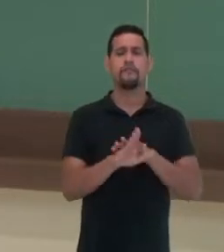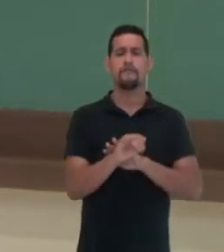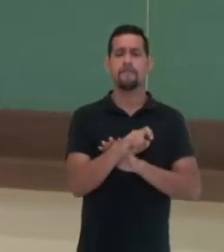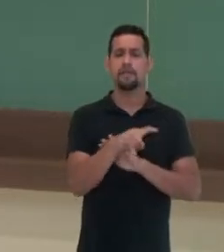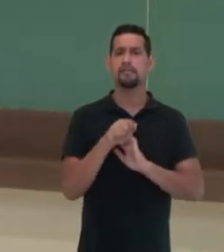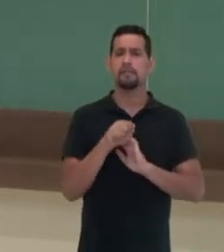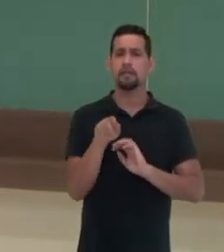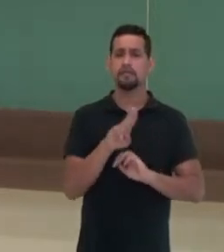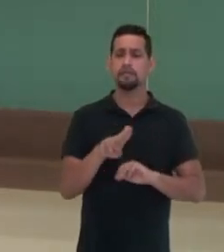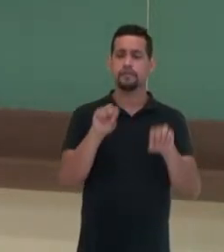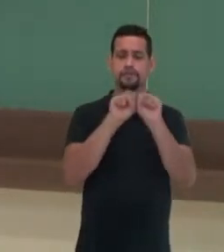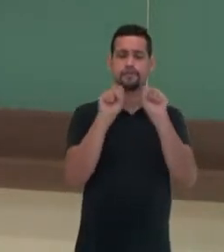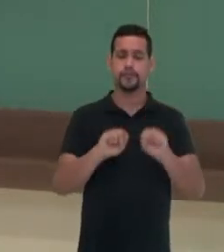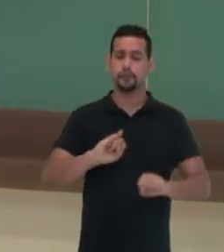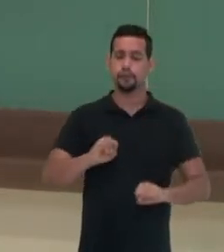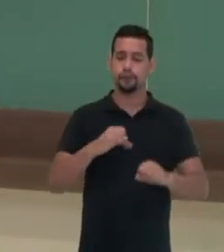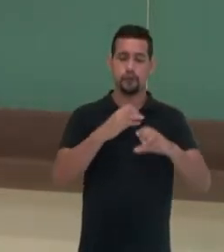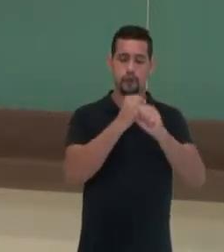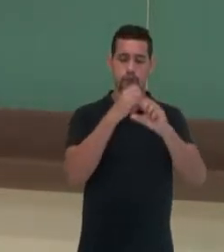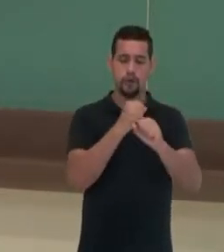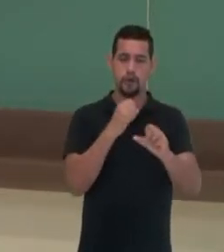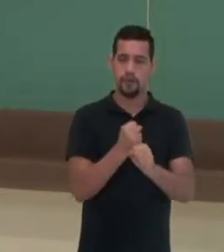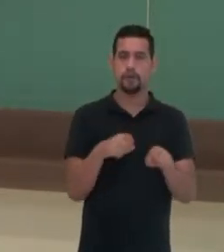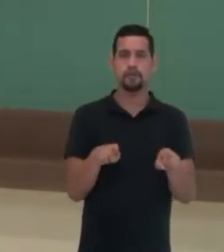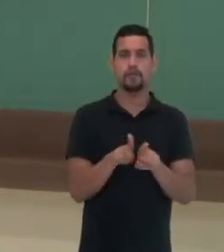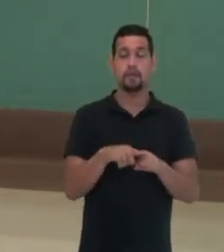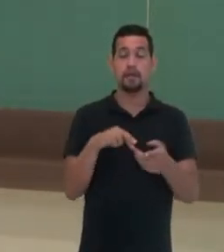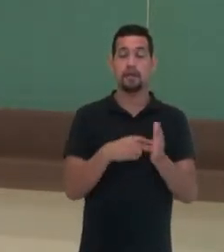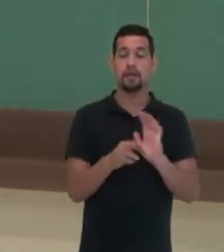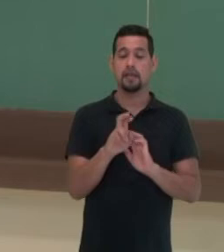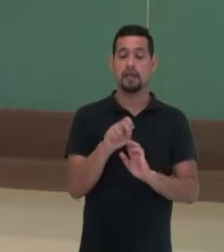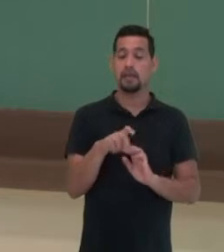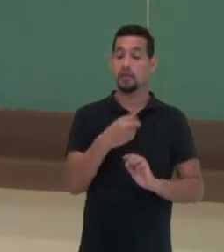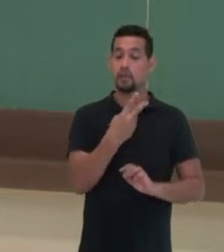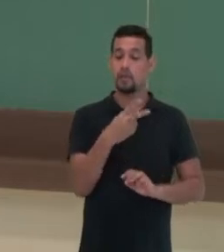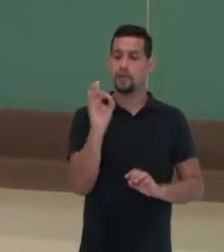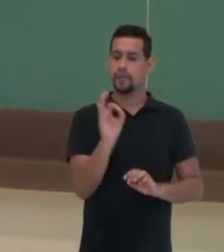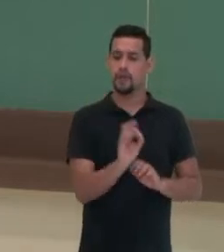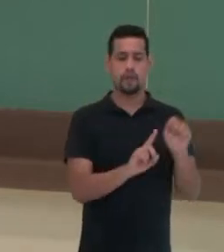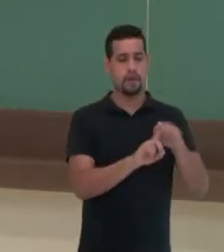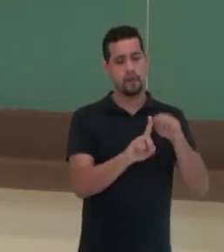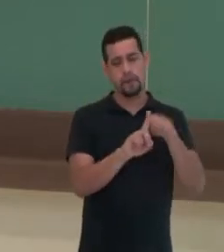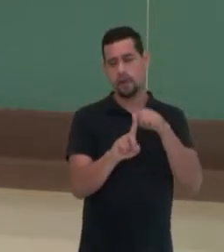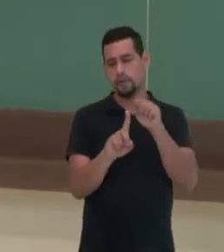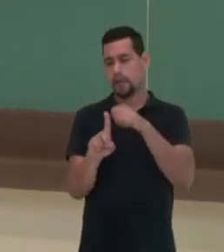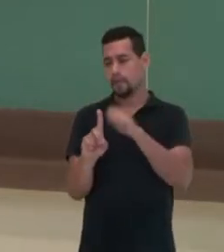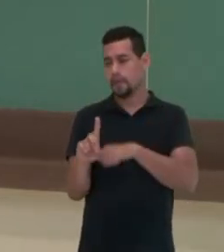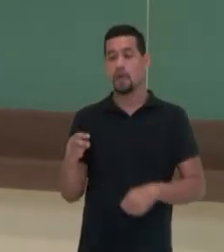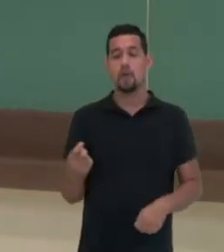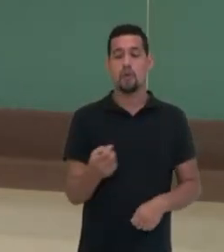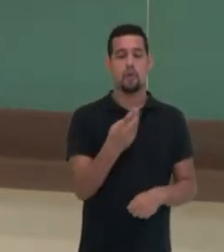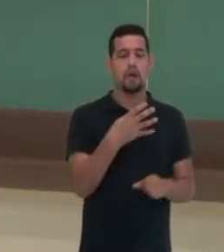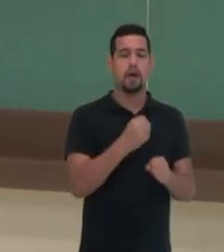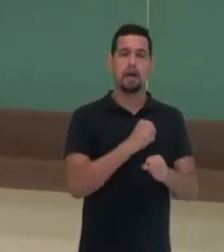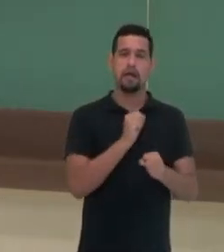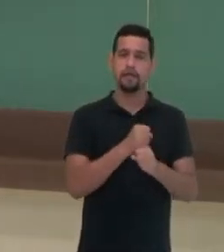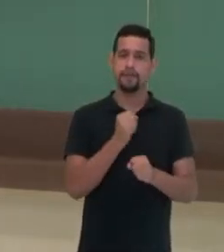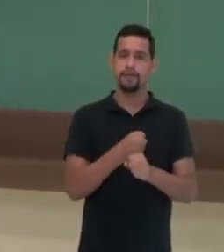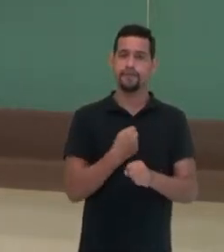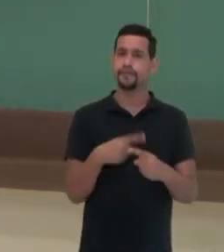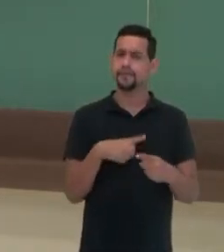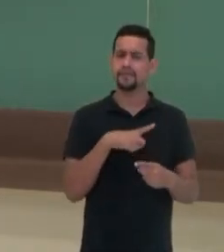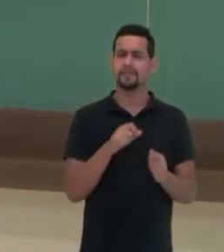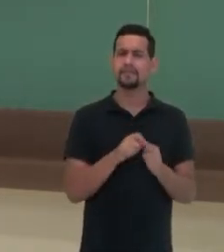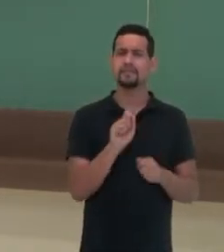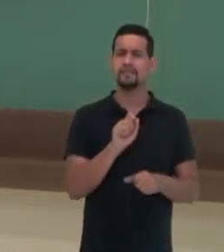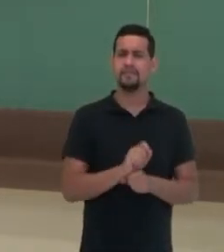fixa que utiliza o sistema de juros compostos, que rende 2% ao mês durante 4 anos? Então, aqui o que